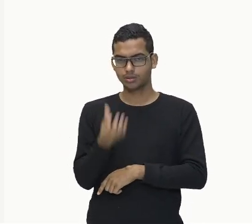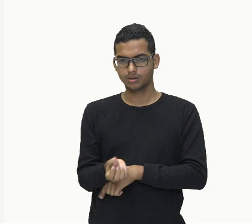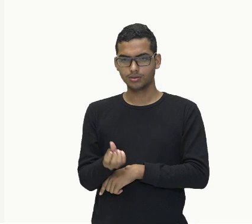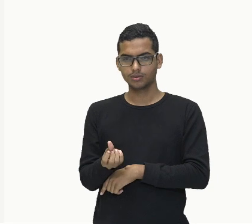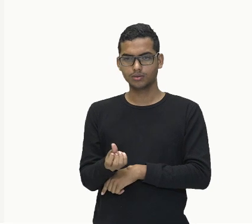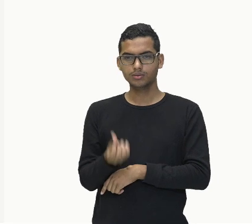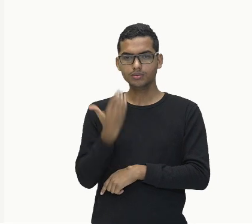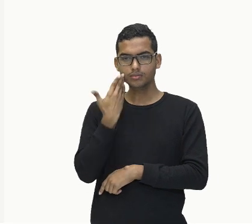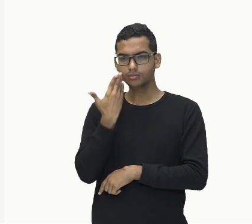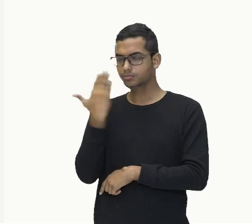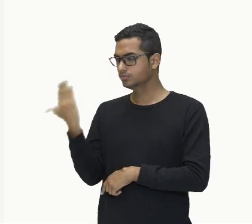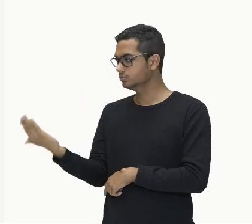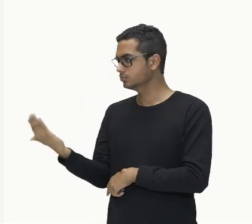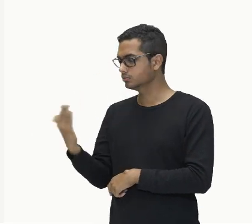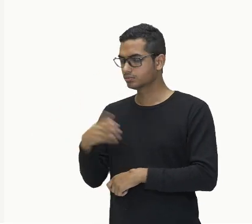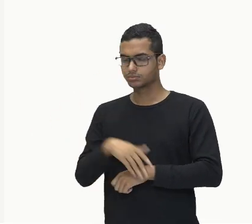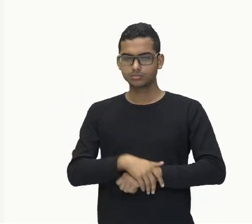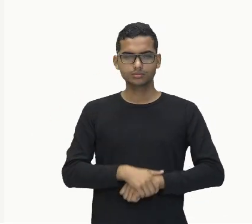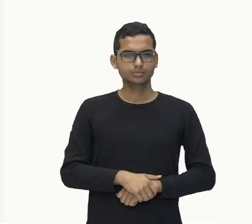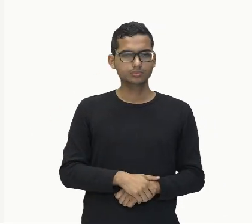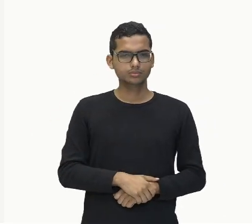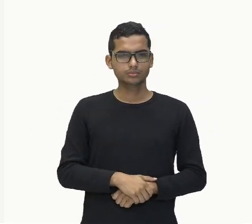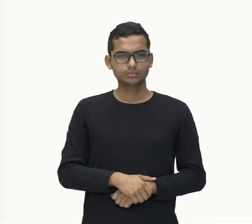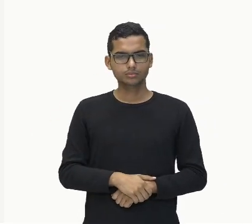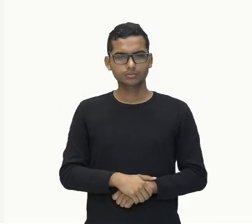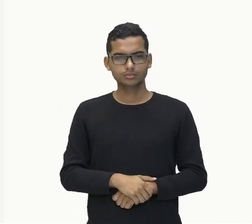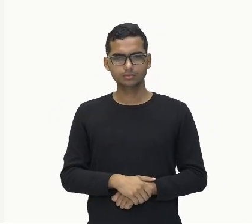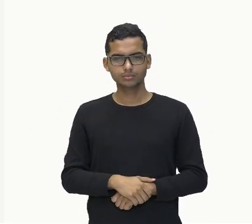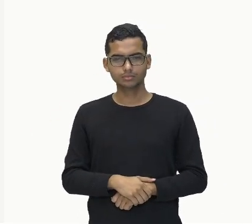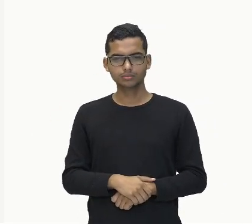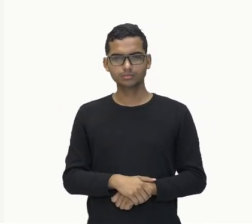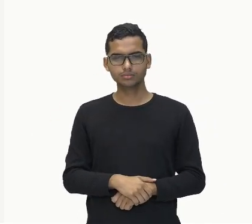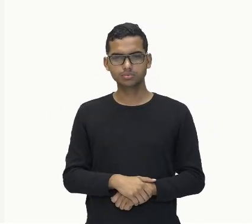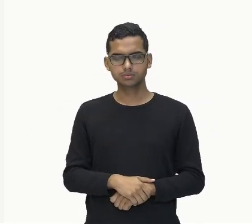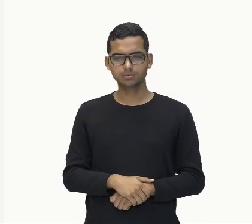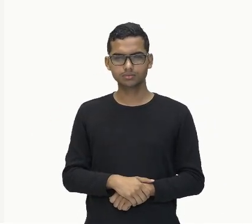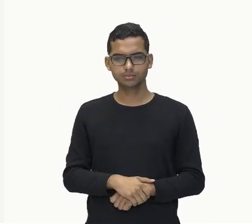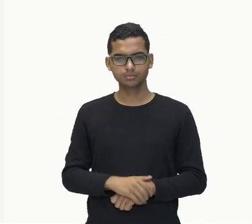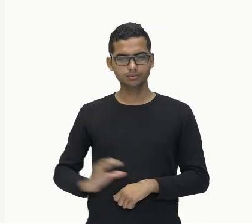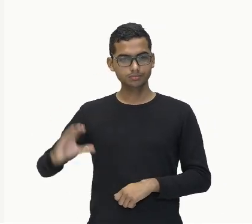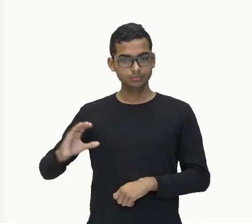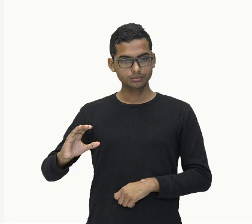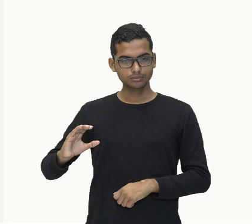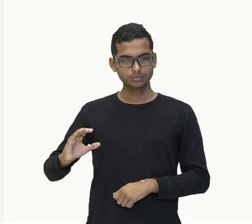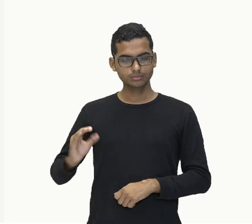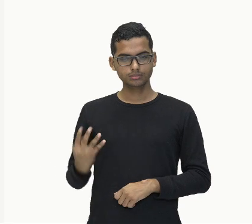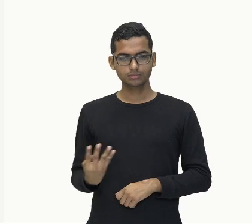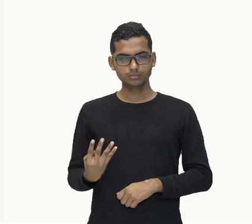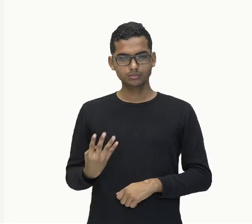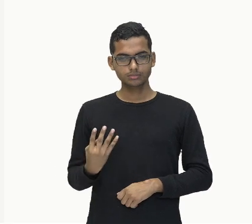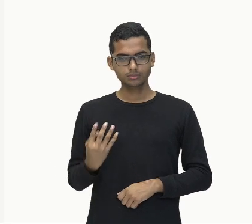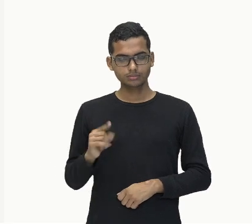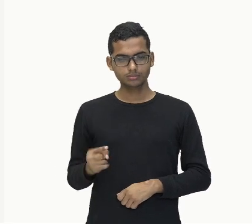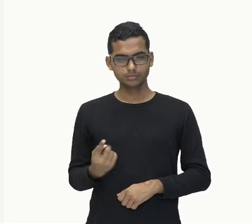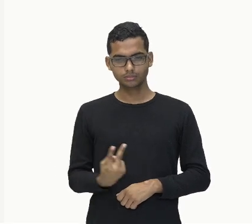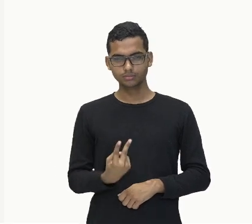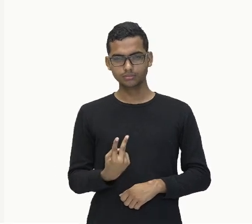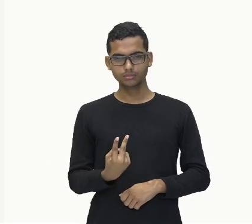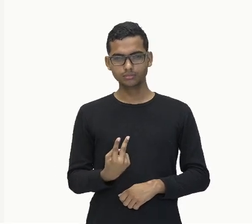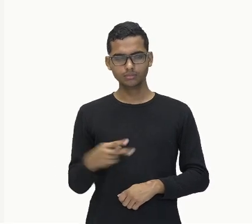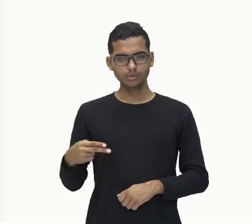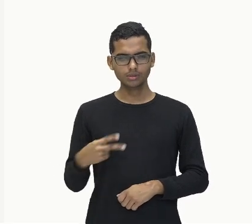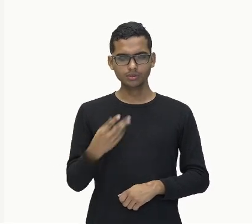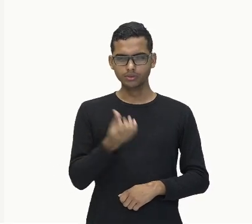4 vezes 3, que dá 12, sobre 2, que dá 6. Ou poderíamos dividir aqui o 4 por 2 e multiplicar